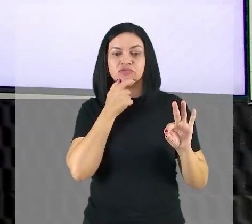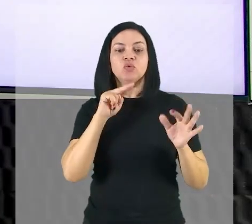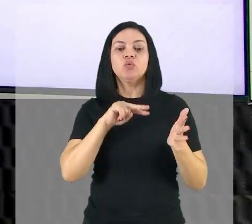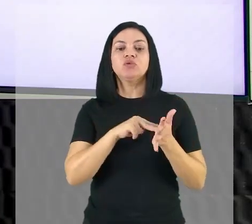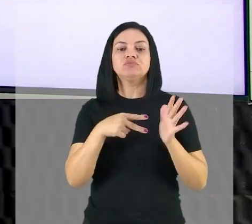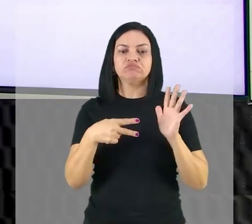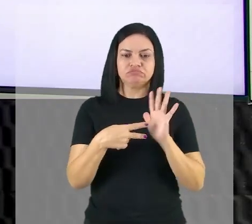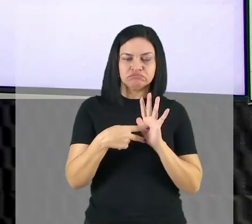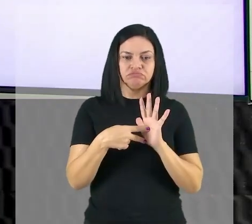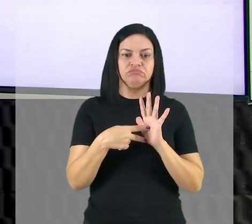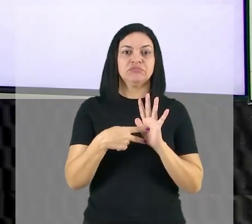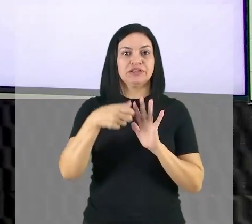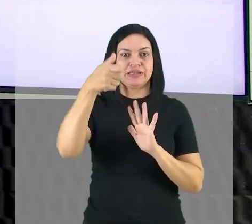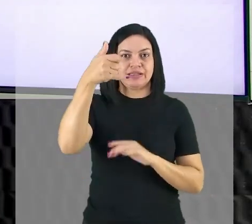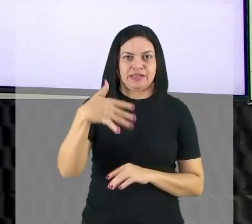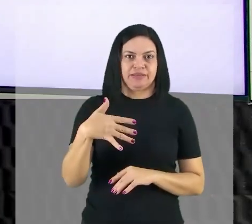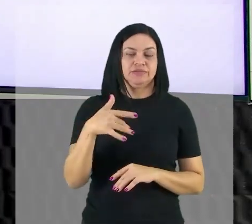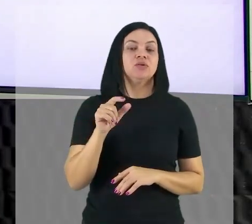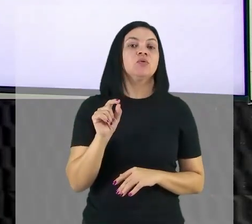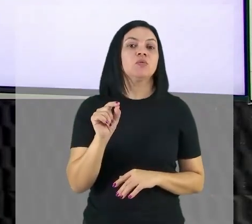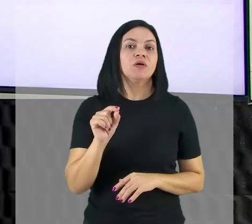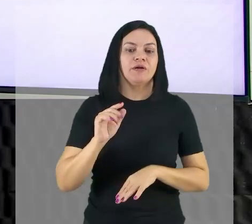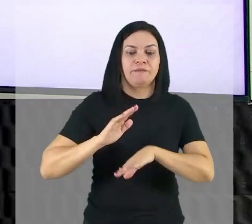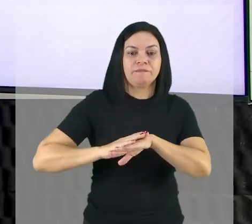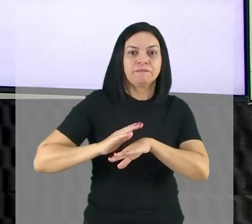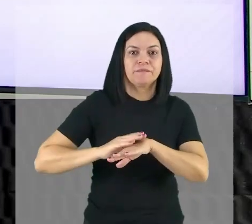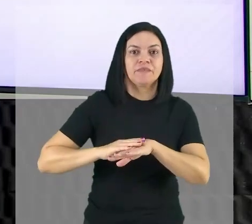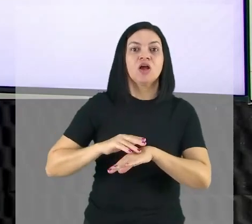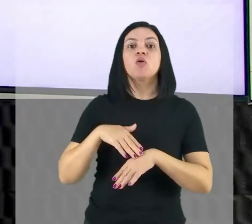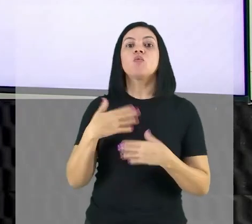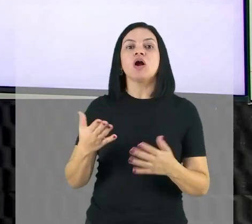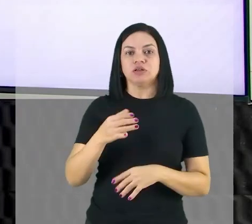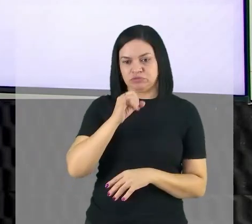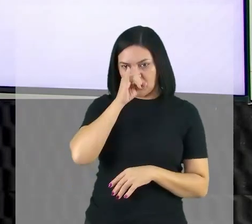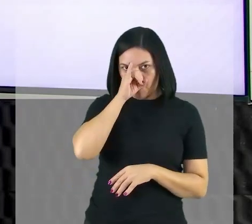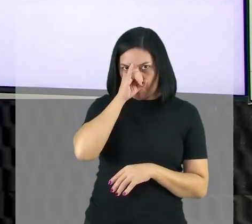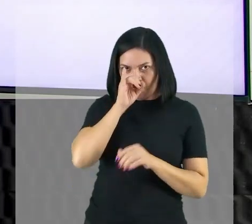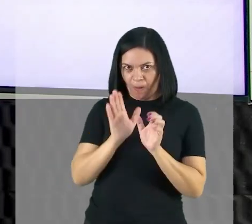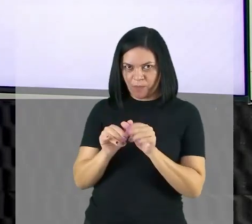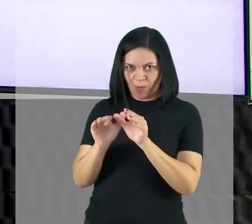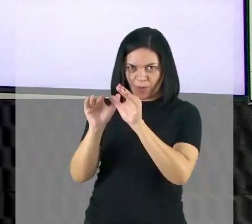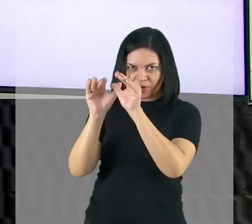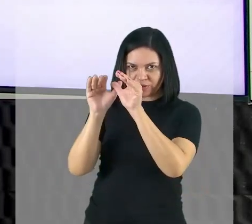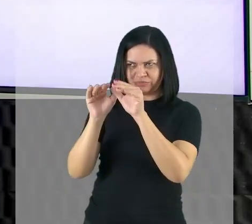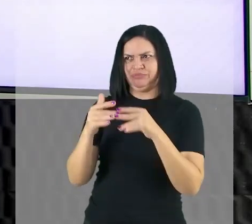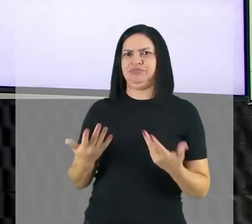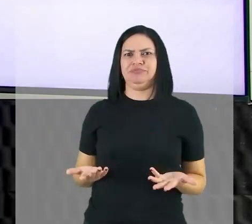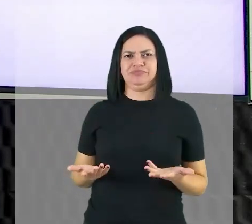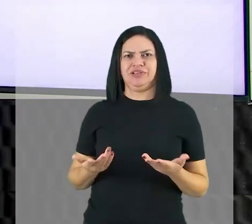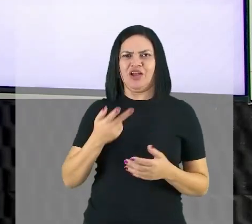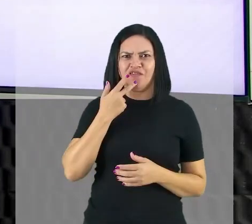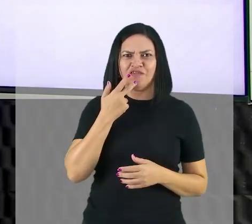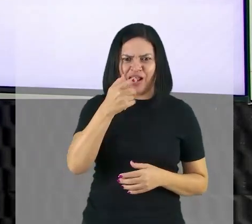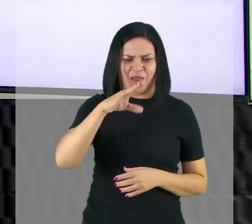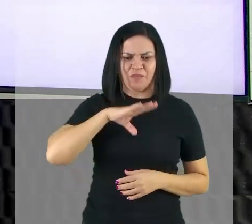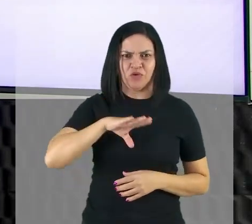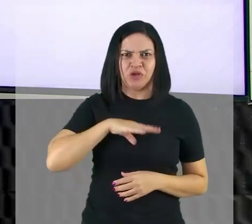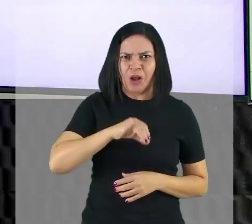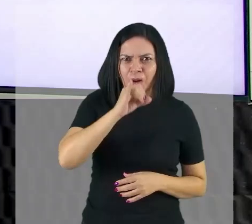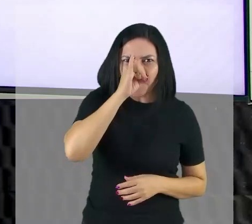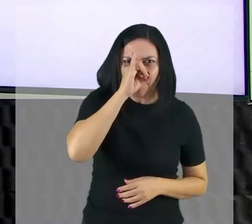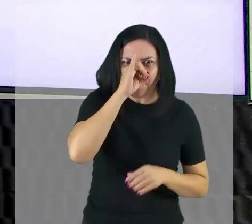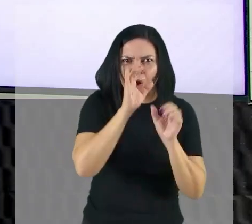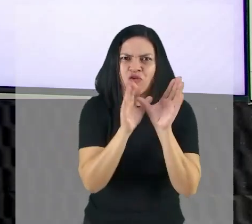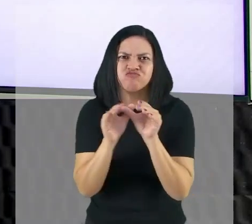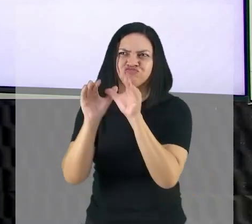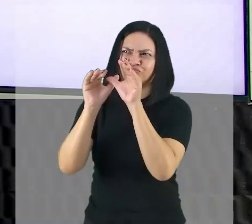when pigs fly ao pé da letra? Quando os porcos voarem. Mas se eu falar em português, quando os porcos voarem, ninguém vai